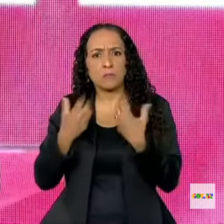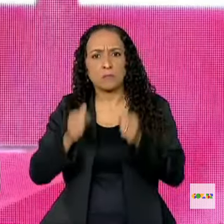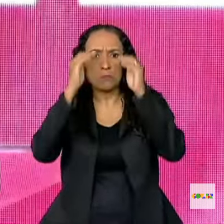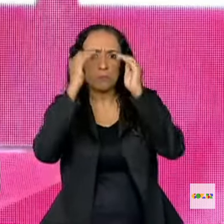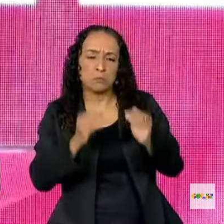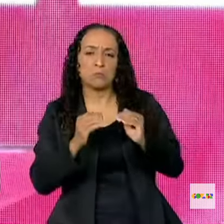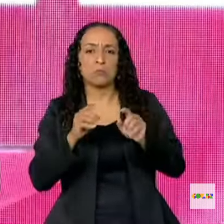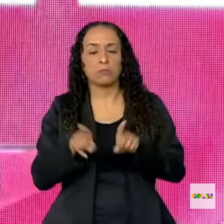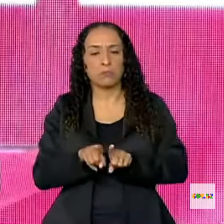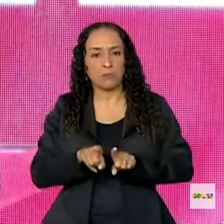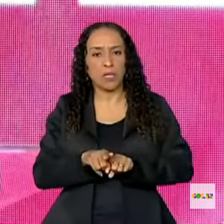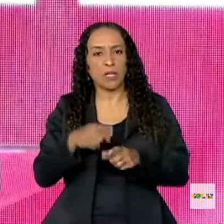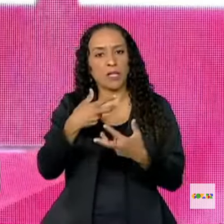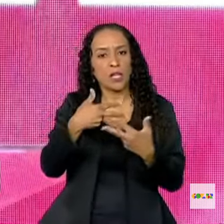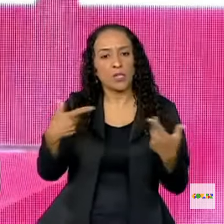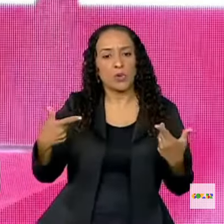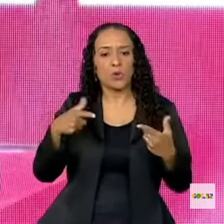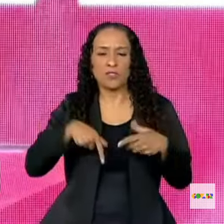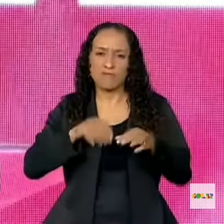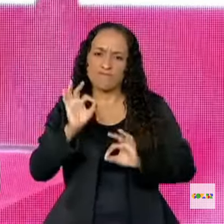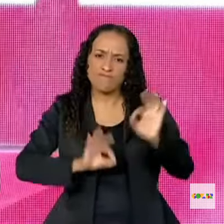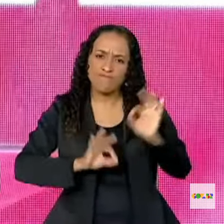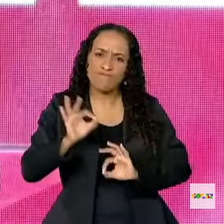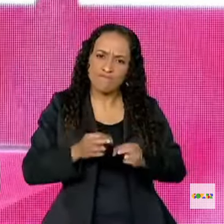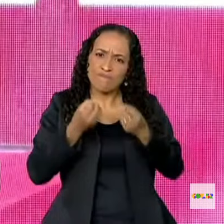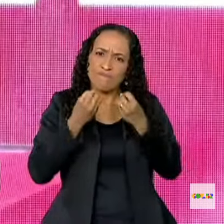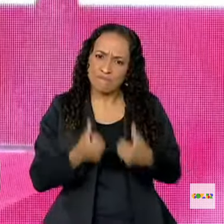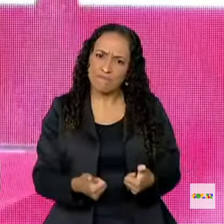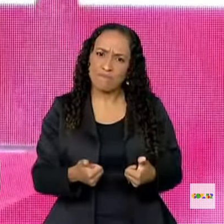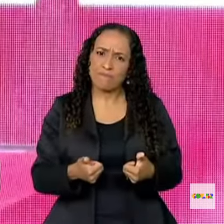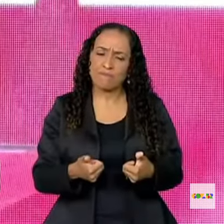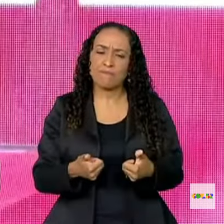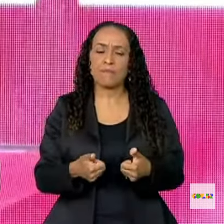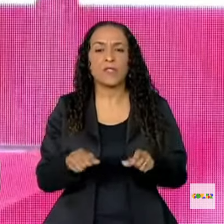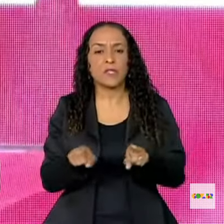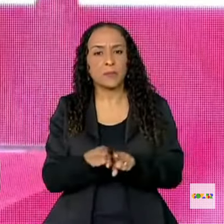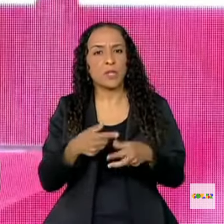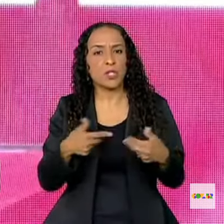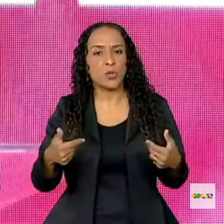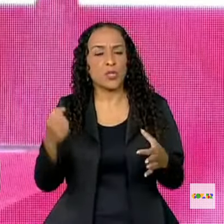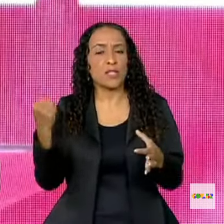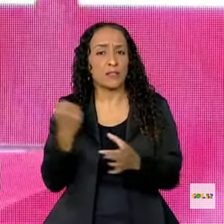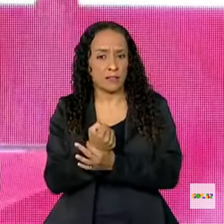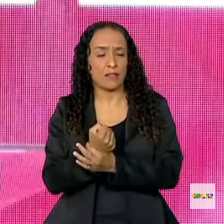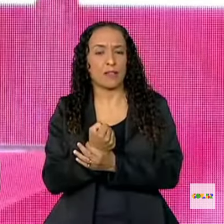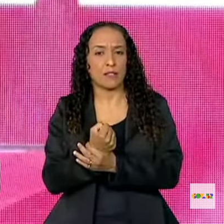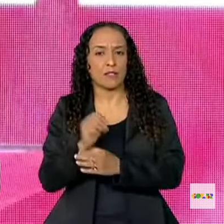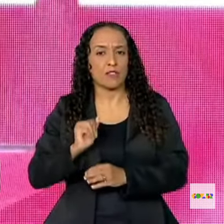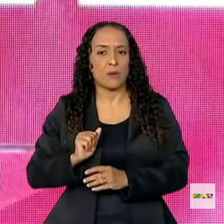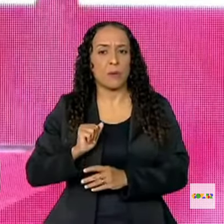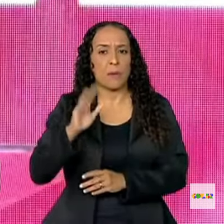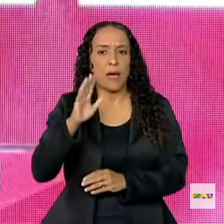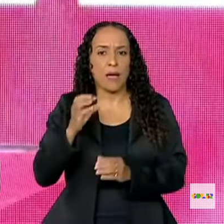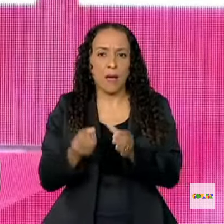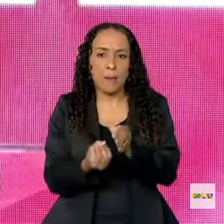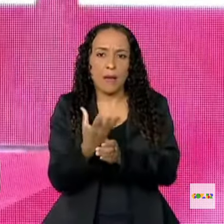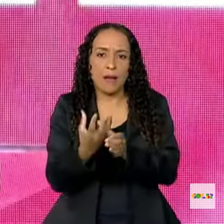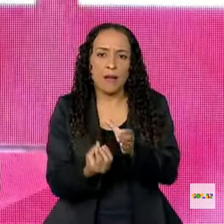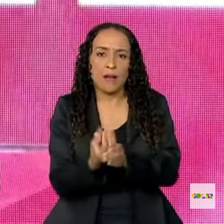reconhecimento das coisas que são bem feitas das coisas que garante mais